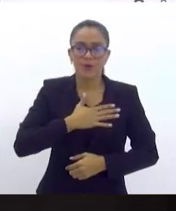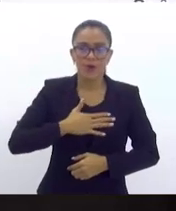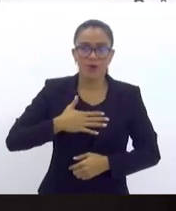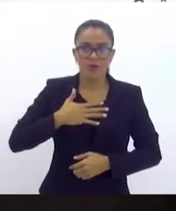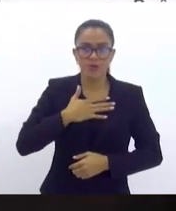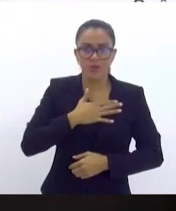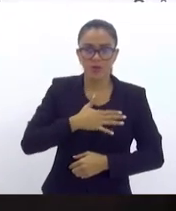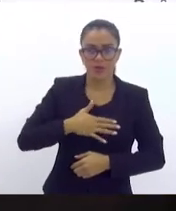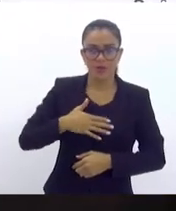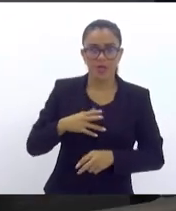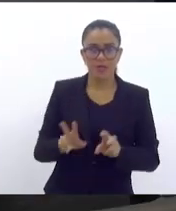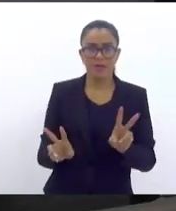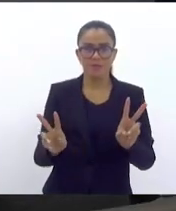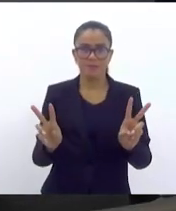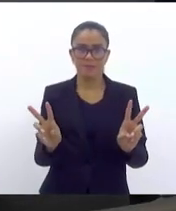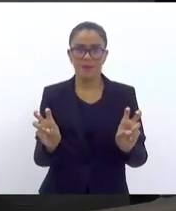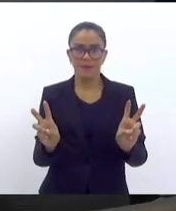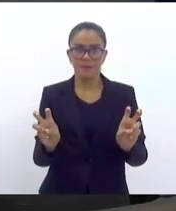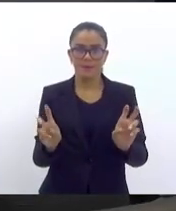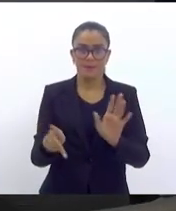menção pessoal